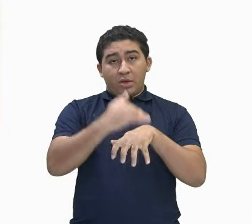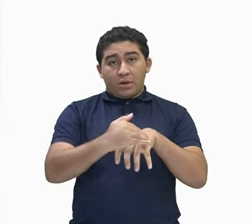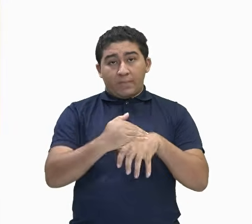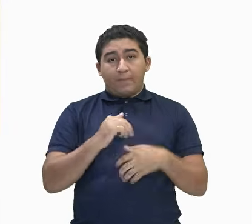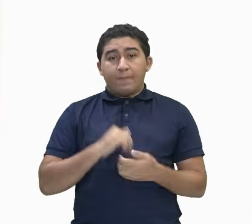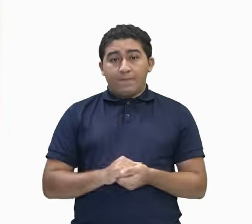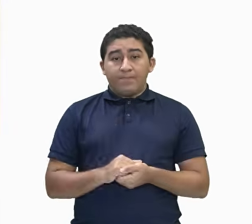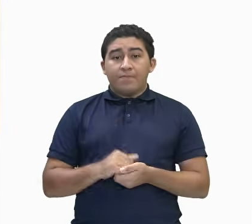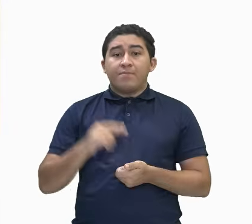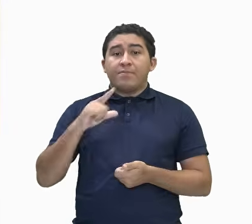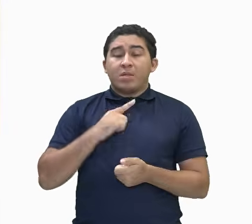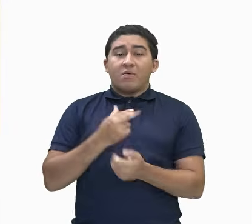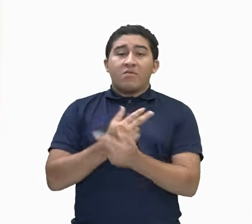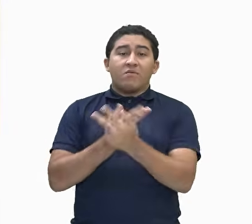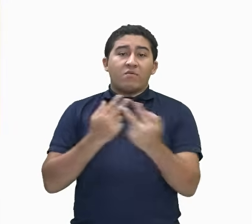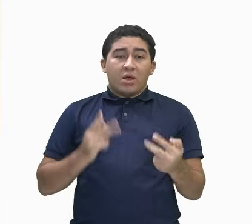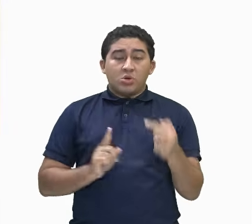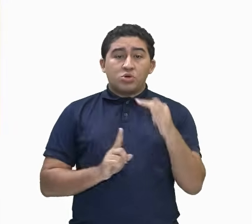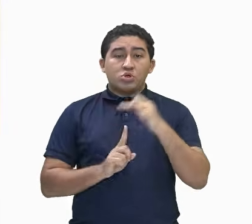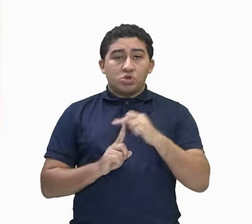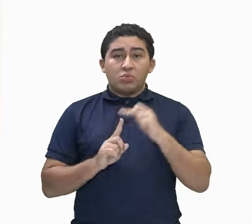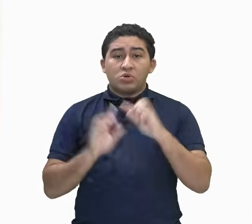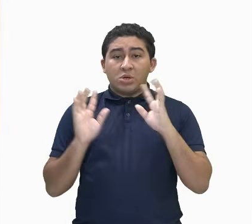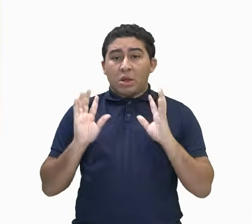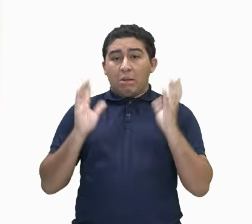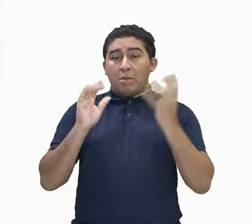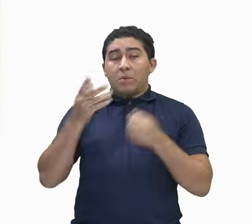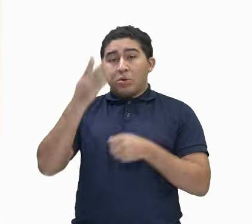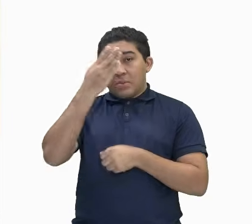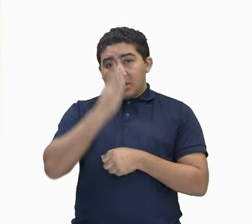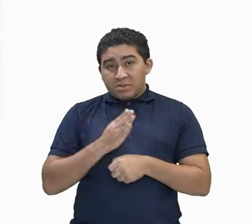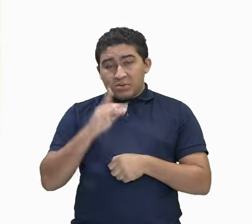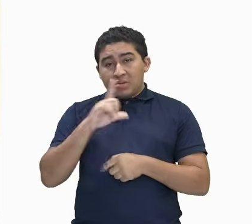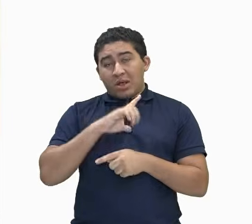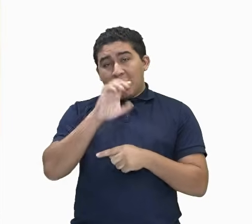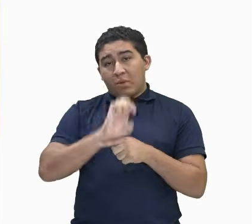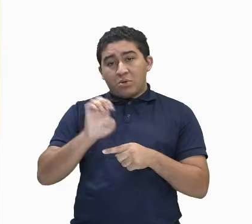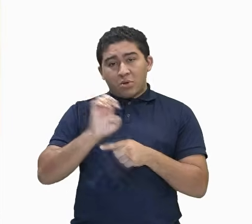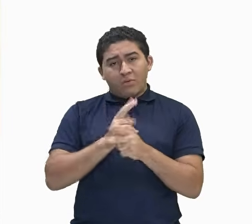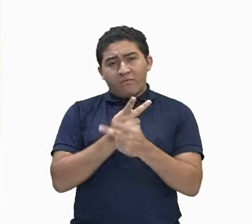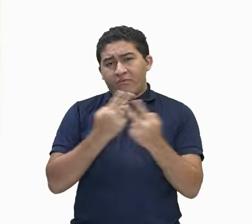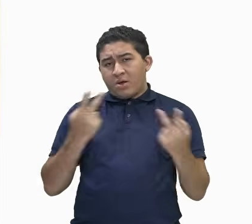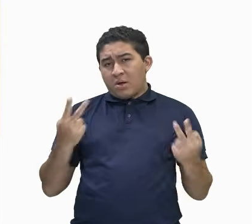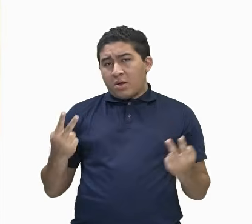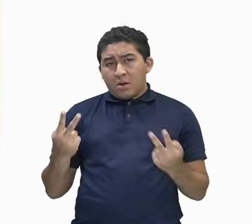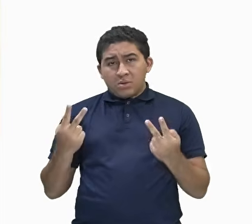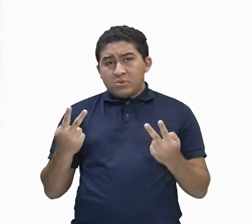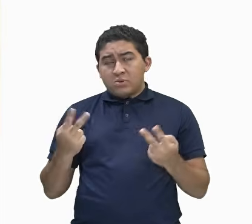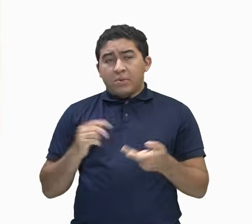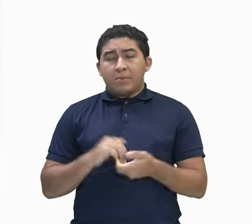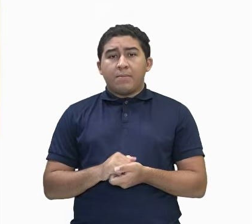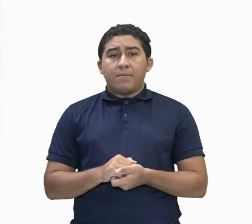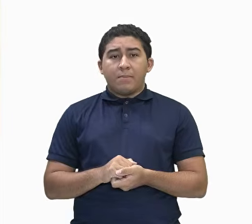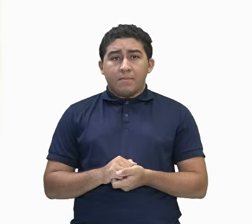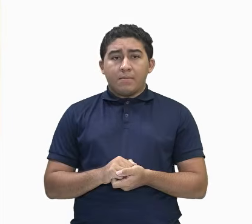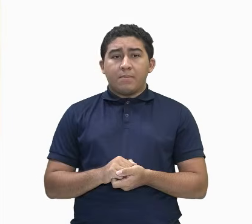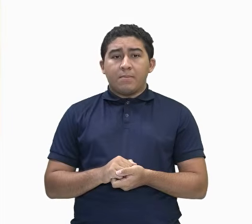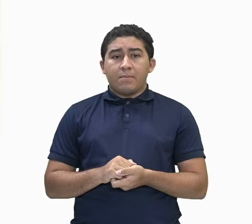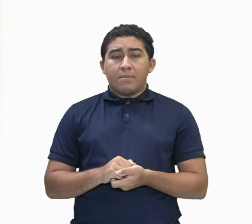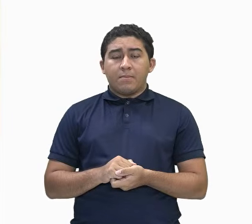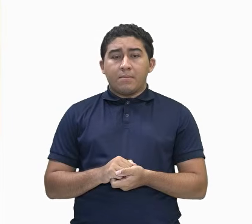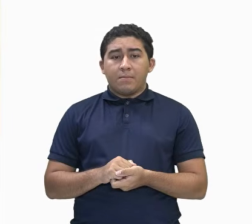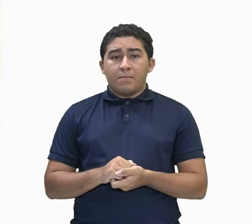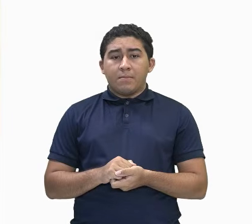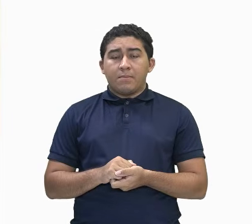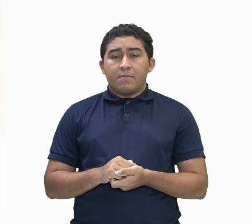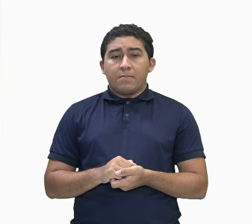temos diferentes tipos de climas aqui do Brasil: equatorial, tropical, semiárido, subtropical, tropical litorâneo,